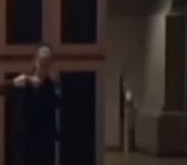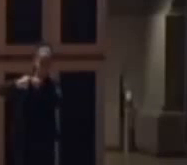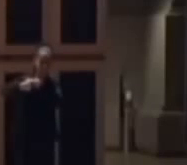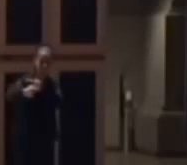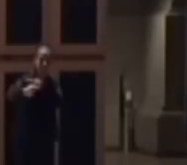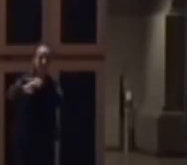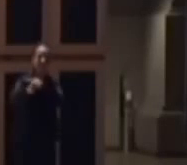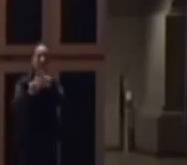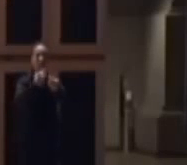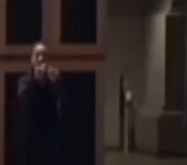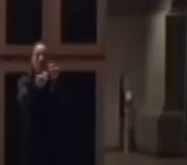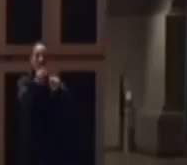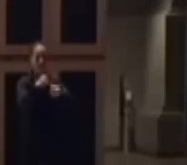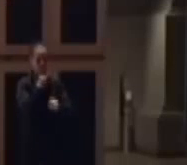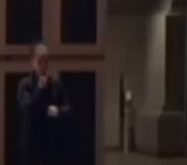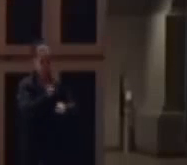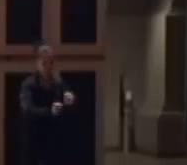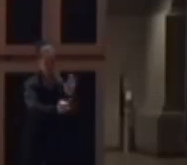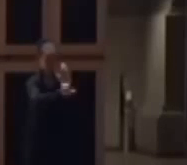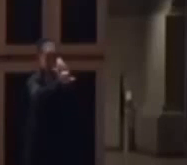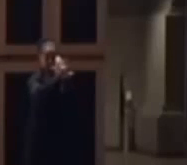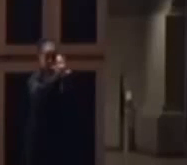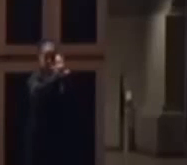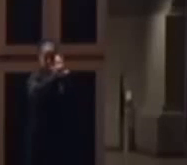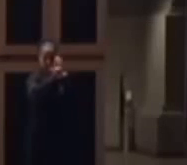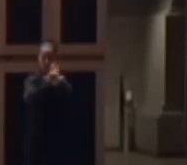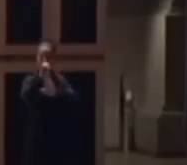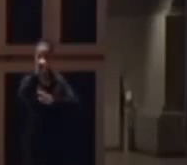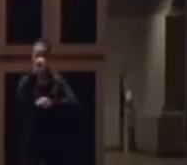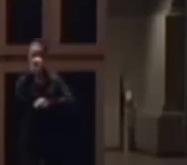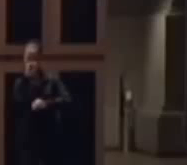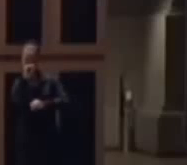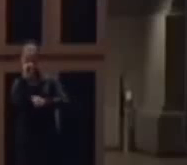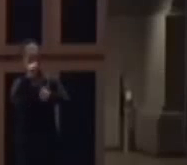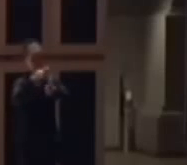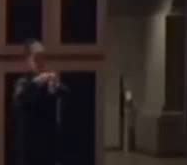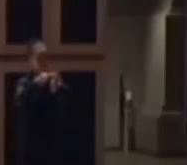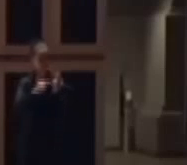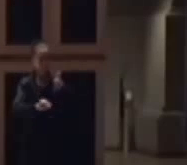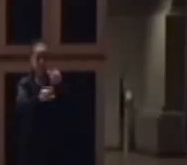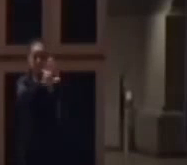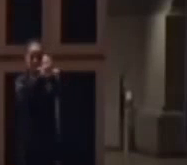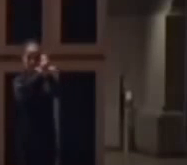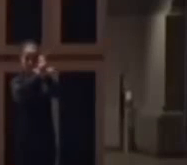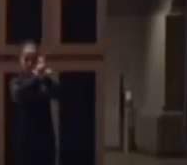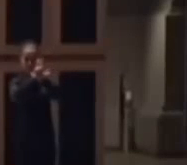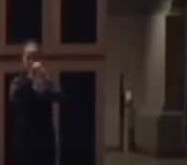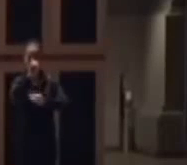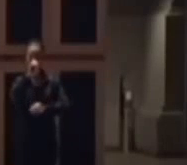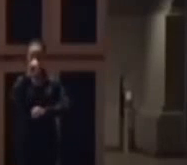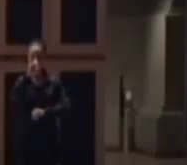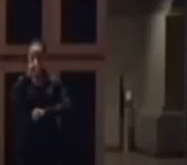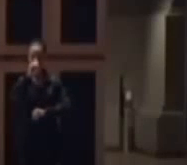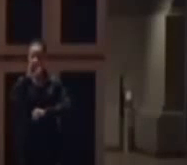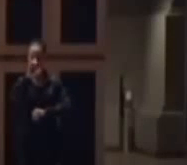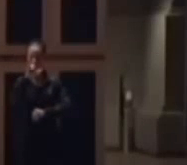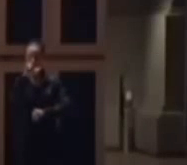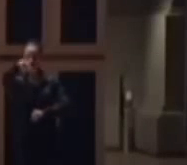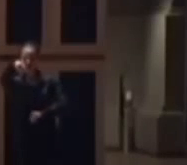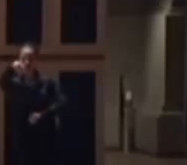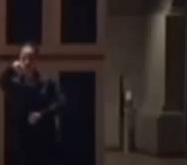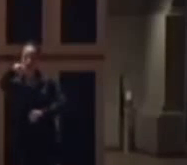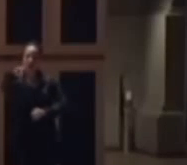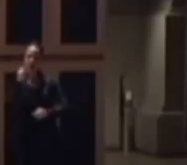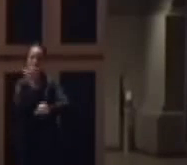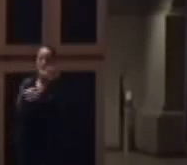da lei de OS e abraçou a lei de OSCIPs para implantar esse modelo de uma maneira inovadora, e se vê que deu